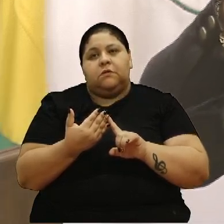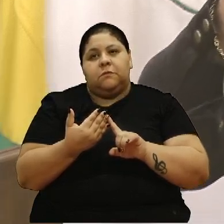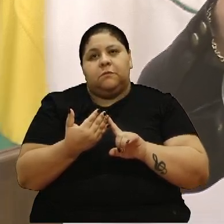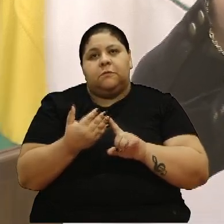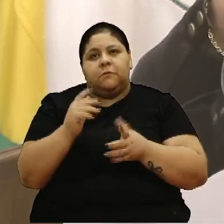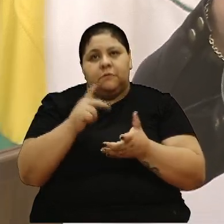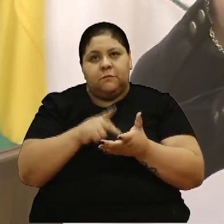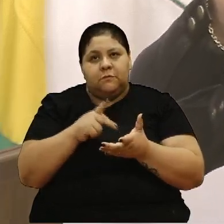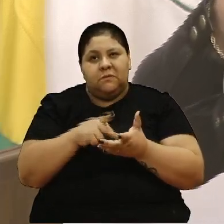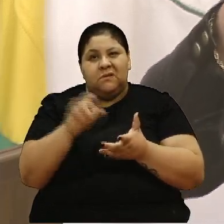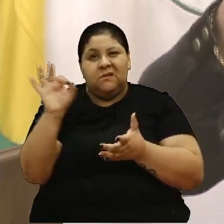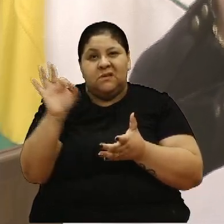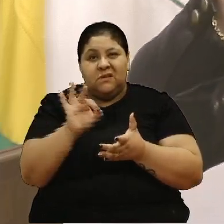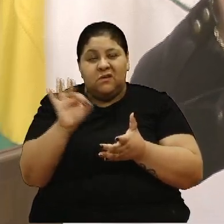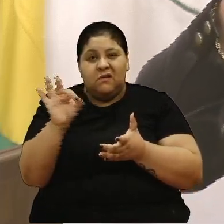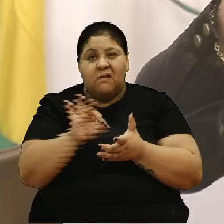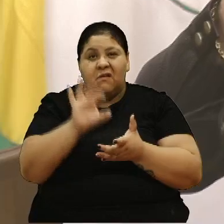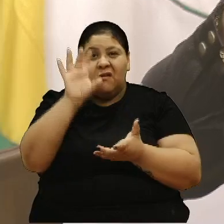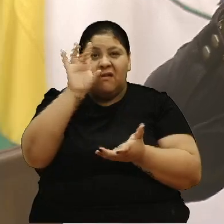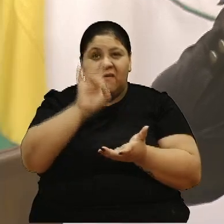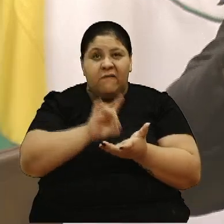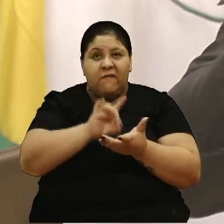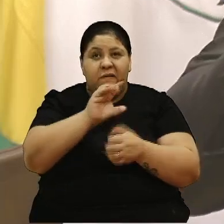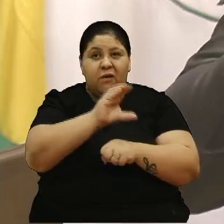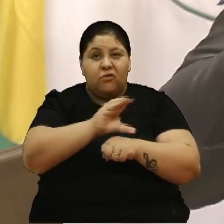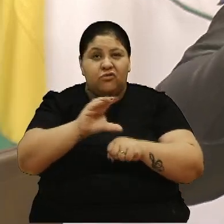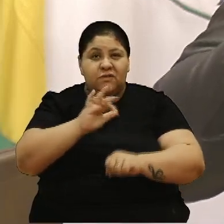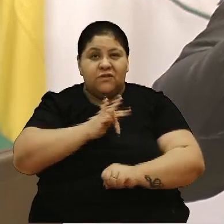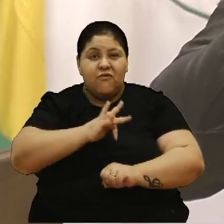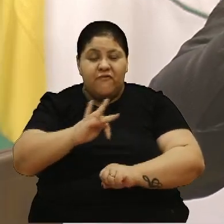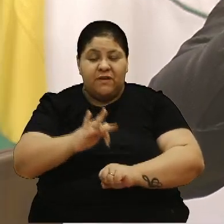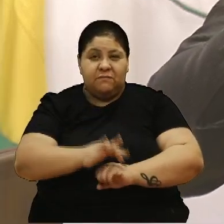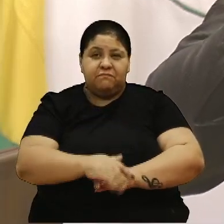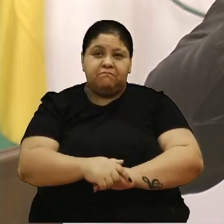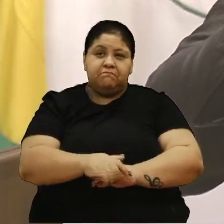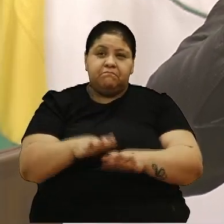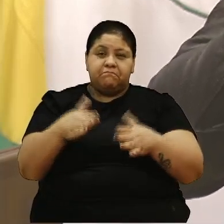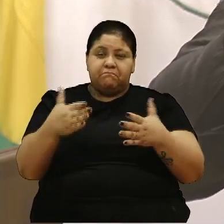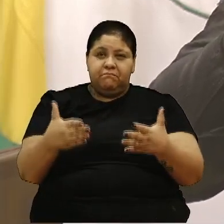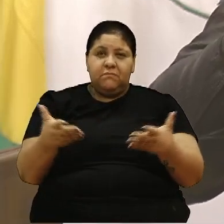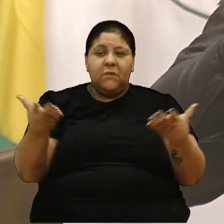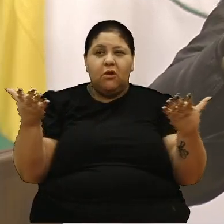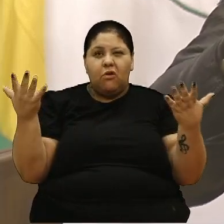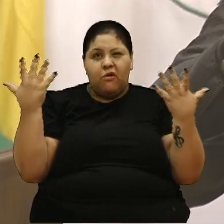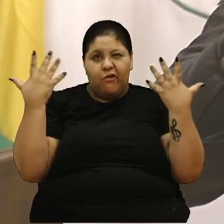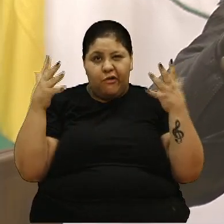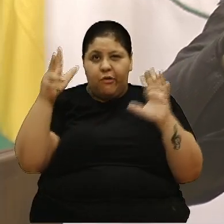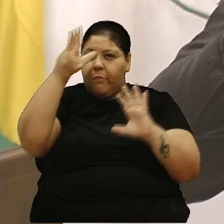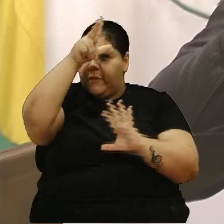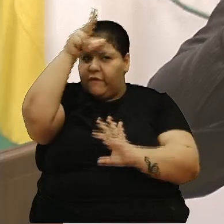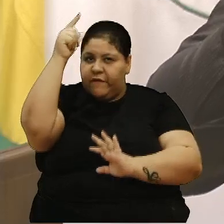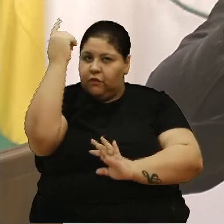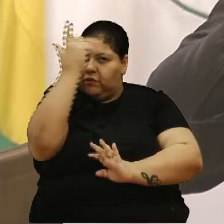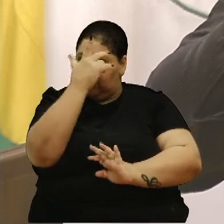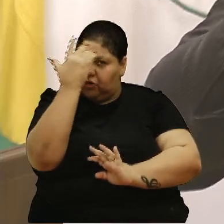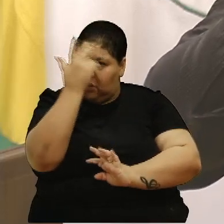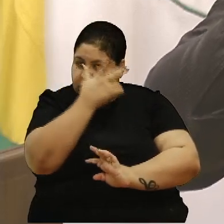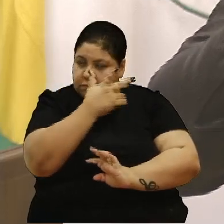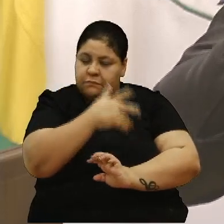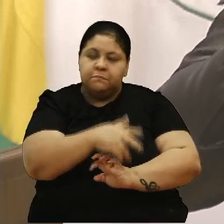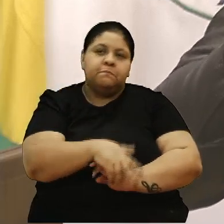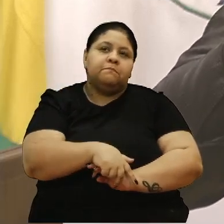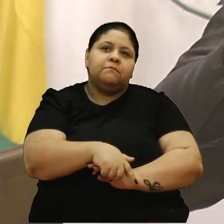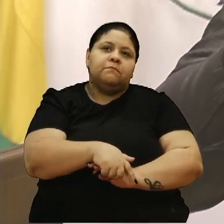exatamente, que o percentual estabelecido pela Constituição Federal. Então, eu quero dar os parabéns ao prefeito Odiló,